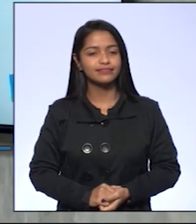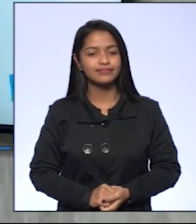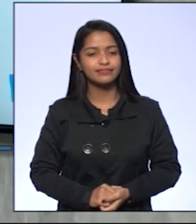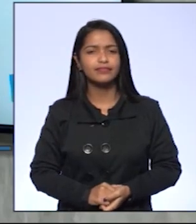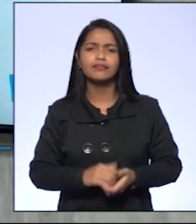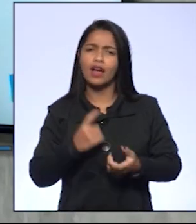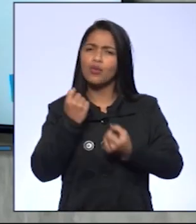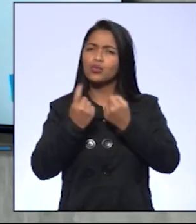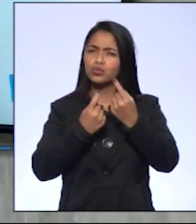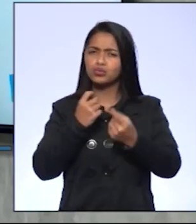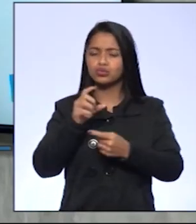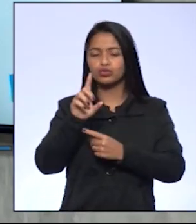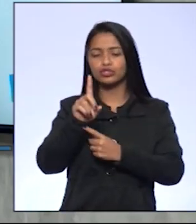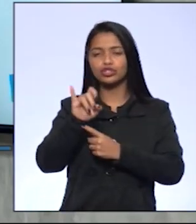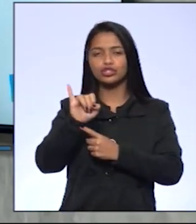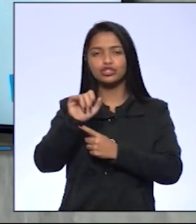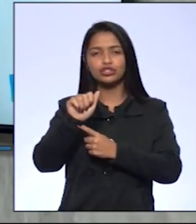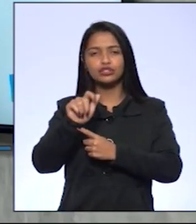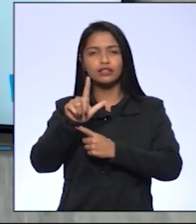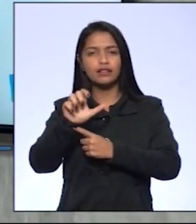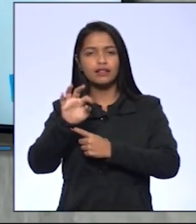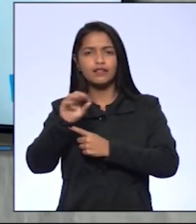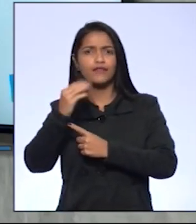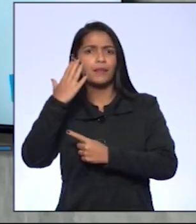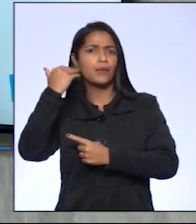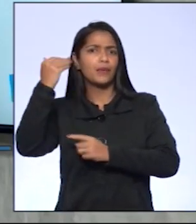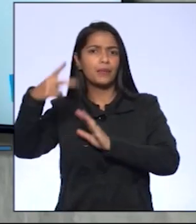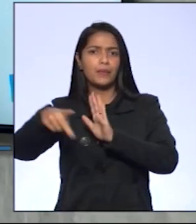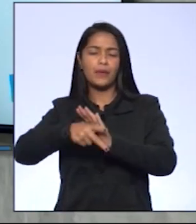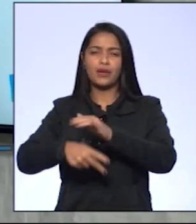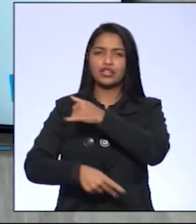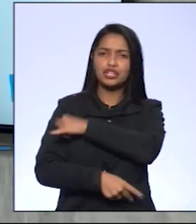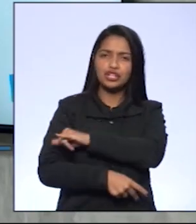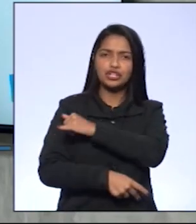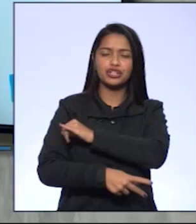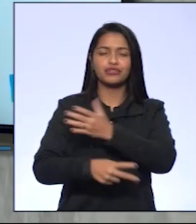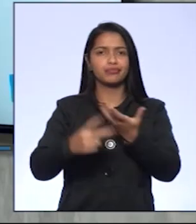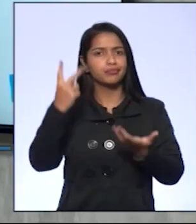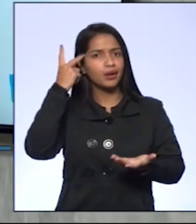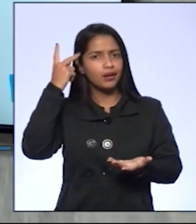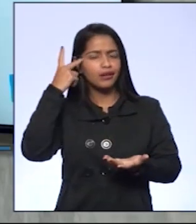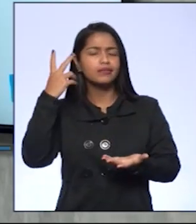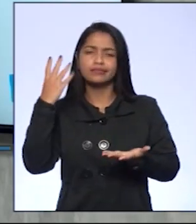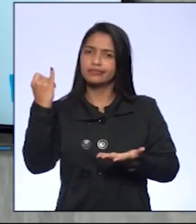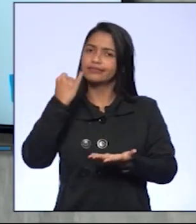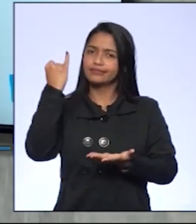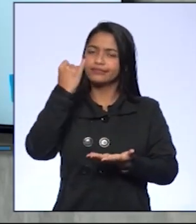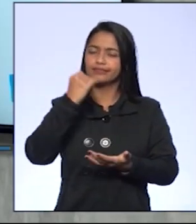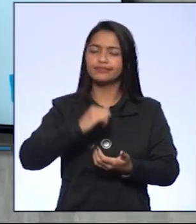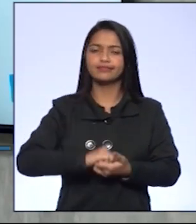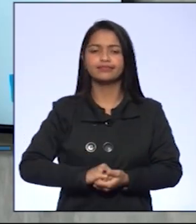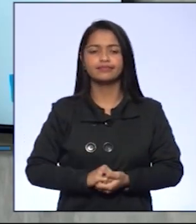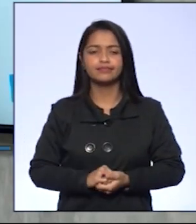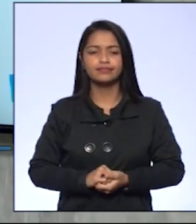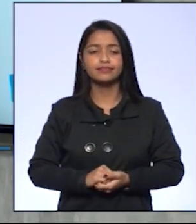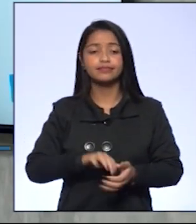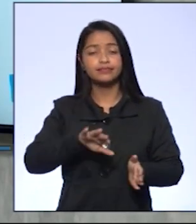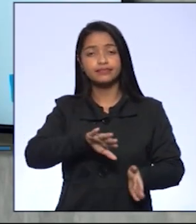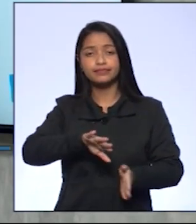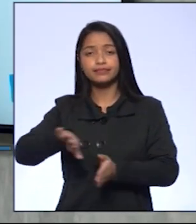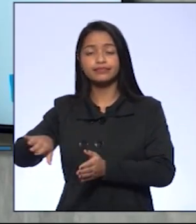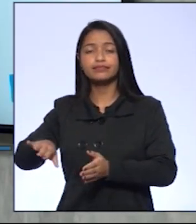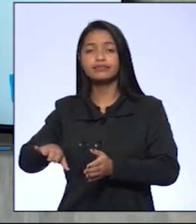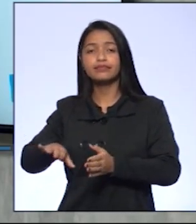dialetos famosíssimos, né? Do carioca, do paulistano, né? Então isso é bem importante, tá? Bom, o aspecto urbano e rural, ele